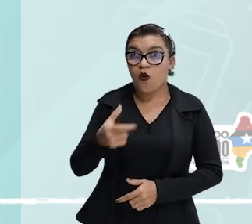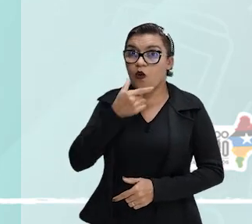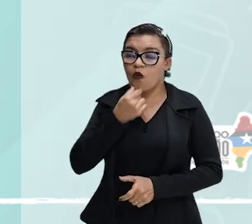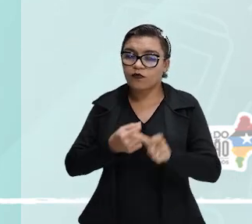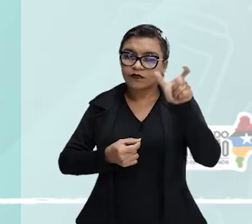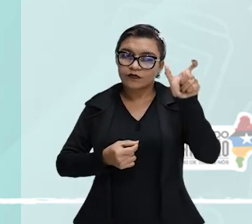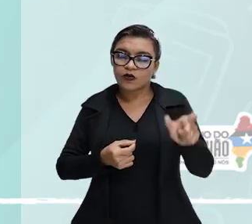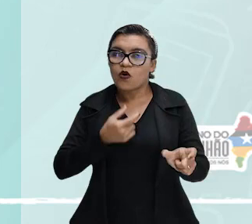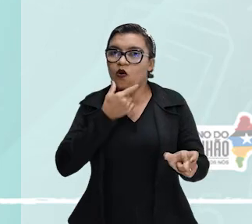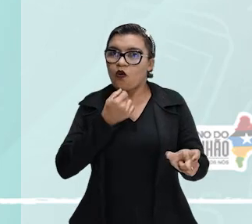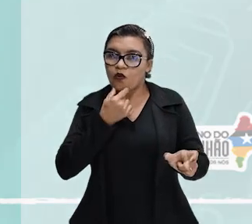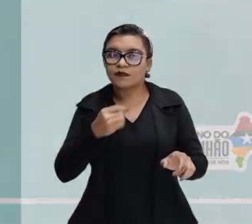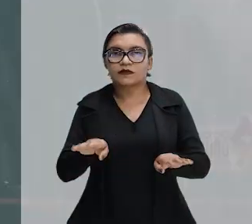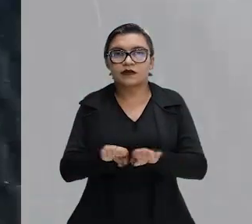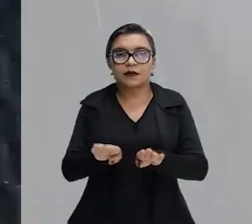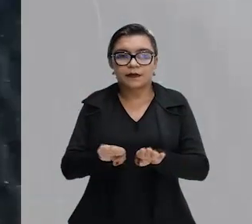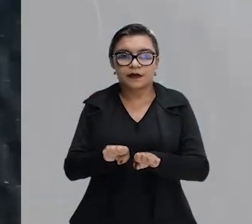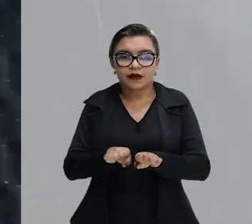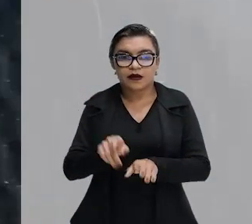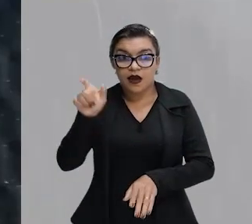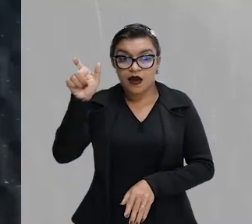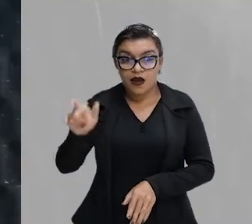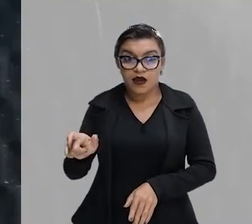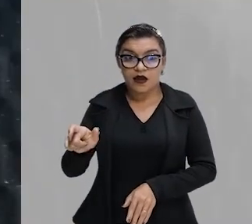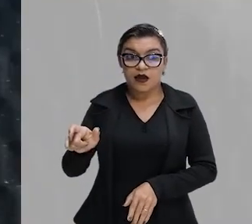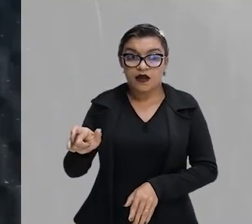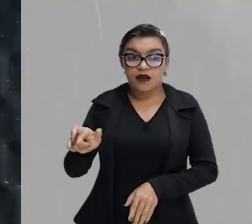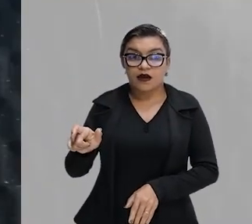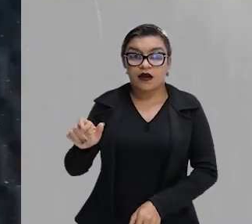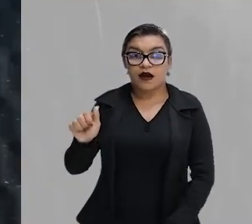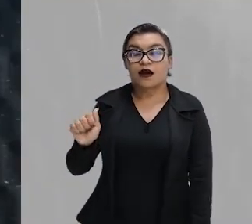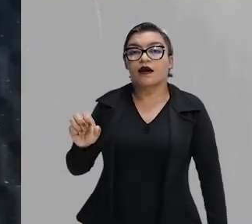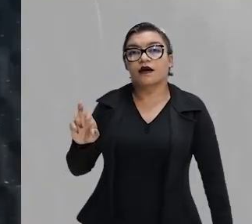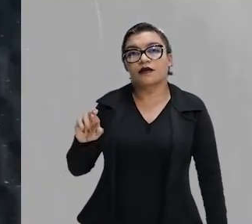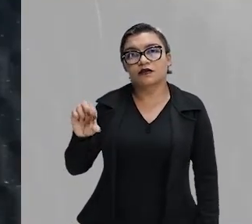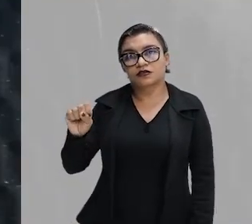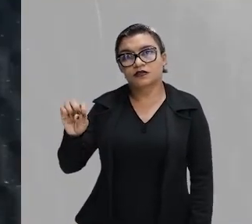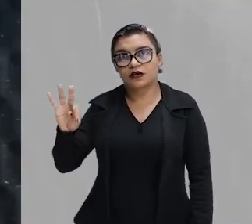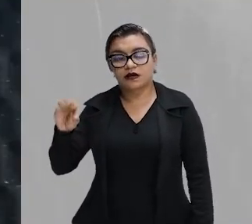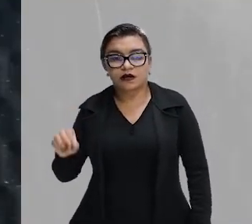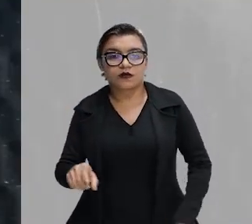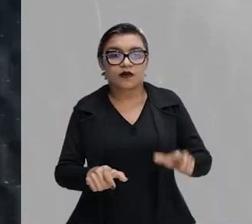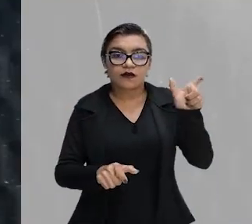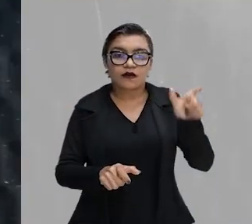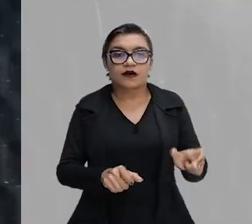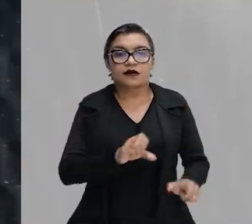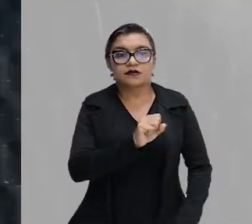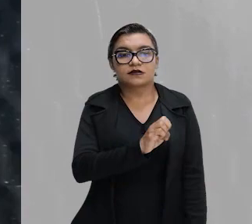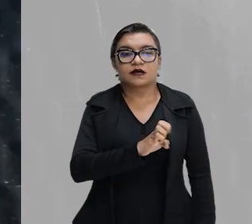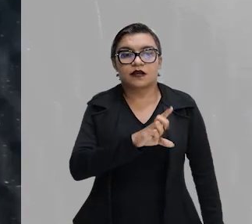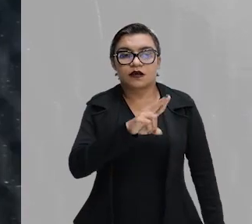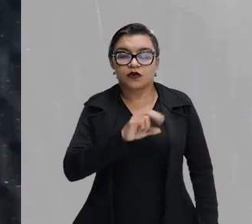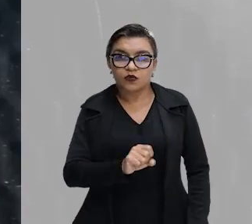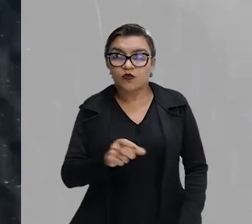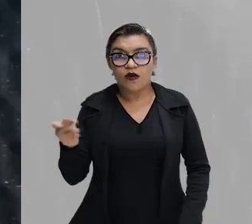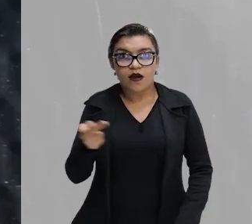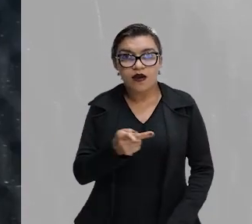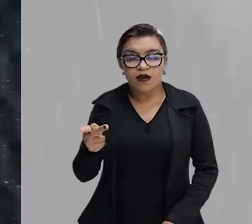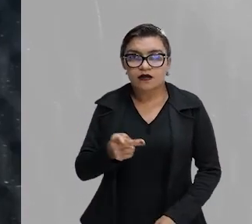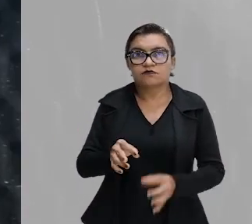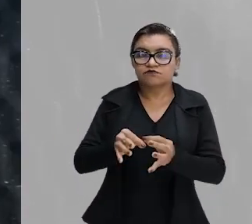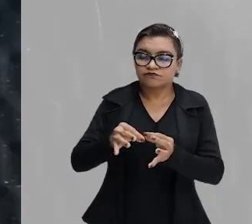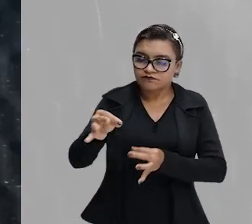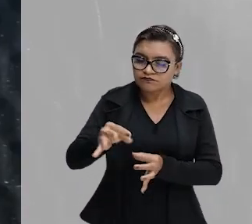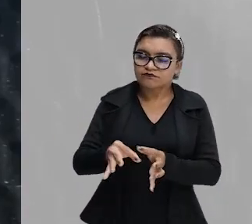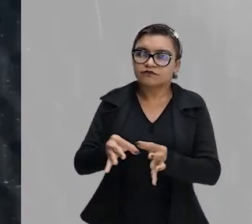que é o Aristarco, que é mais conhecido, né, o Aristarco de Samos, que ele defendia a teoria heliocêntrica, certo? Fazia suas medições, certo?